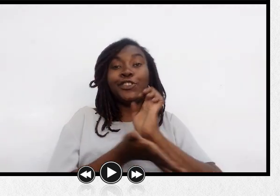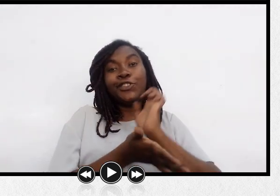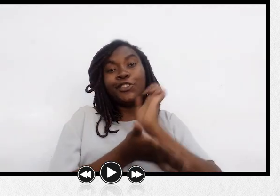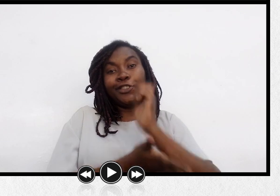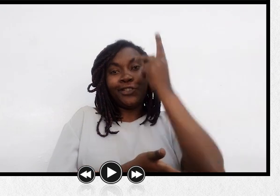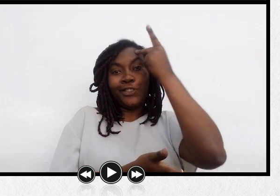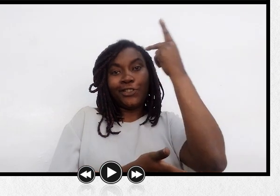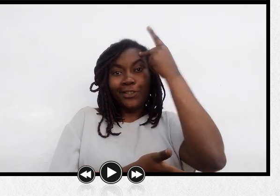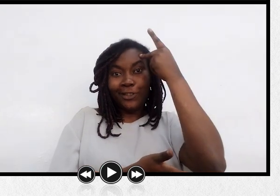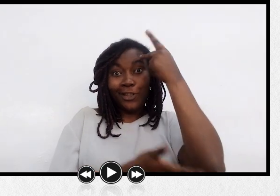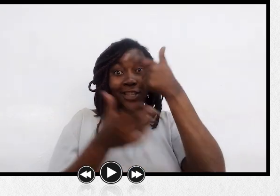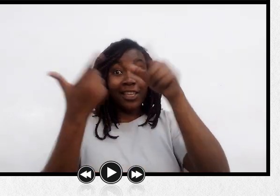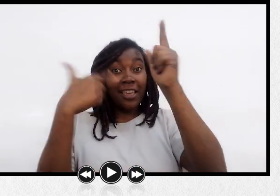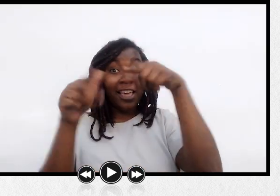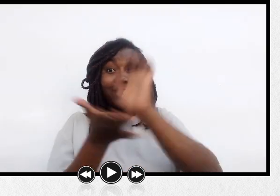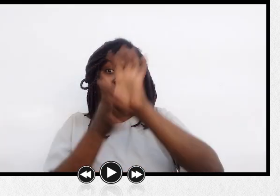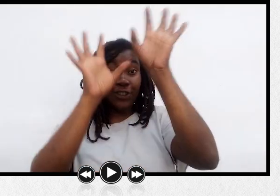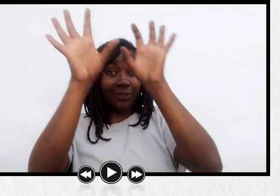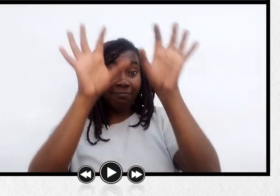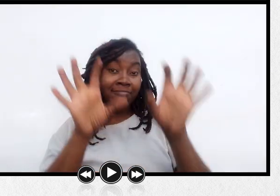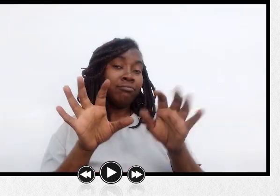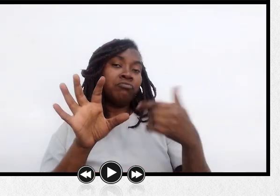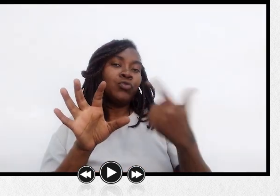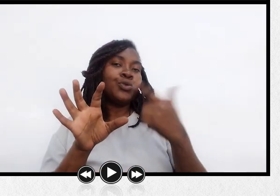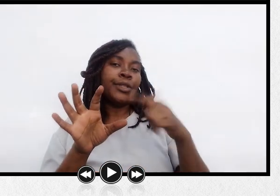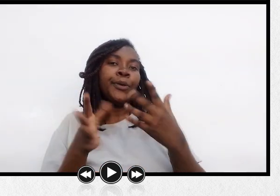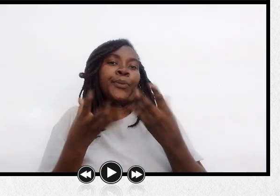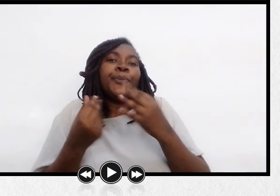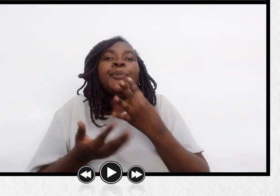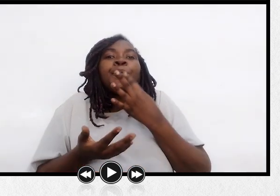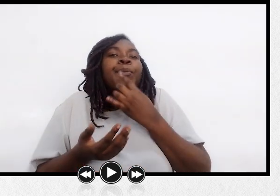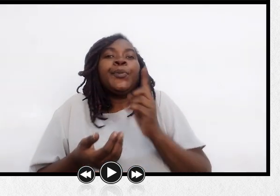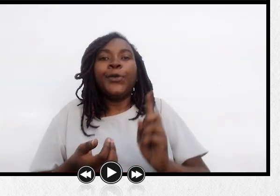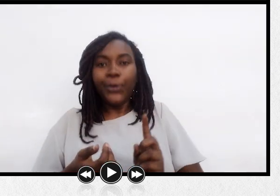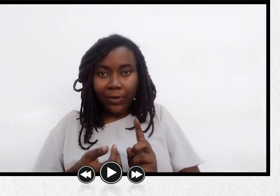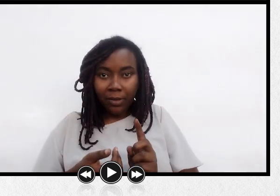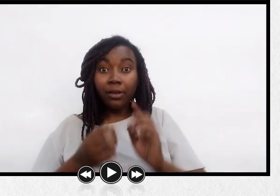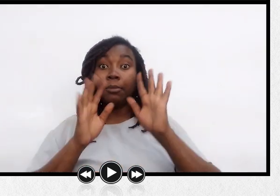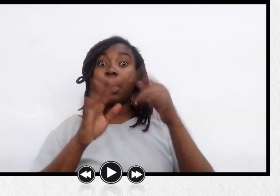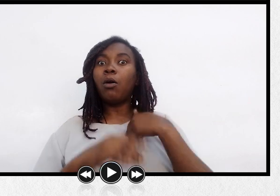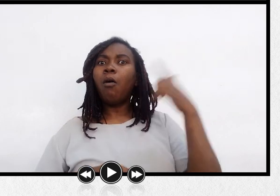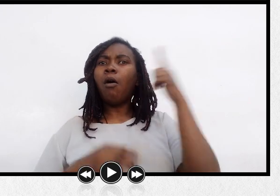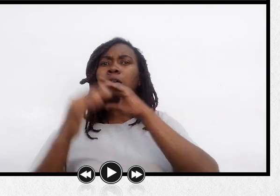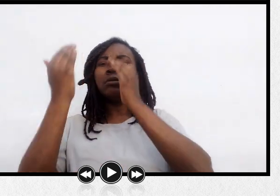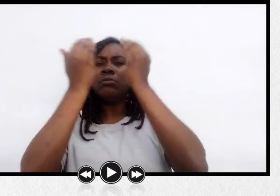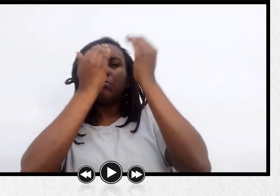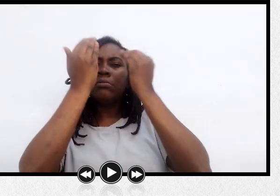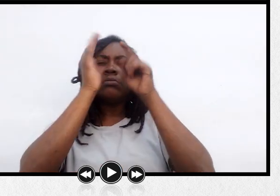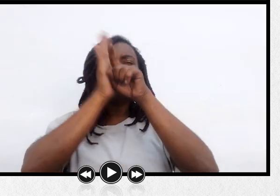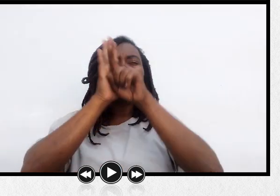Paulo. Os demais estados eu ainda não tenho tanta familiaridade, mas eu consigo comparar as